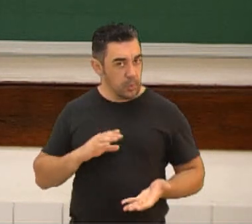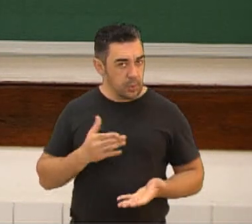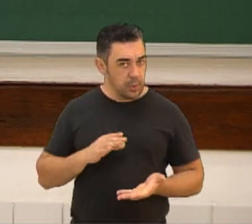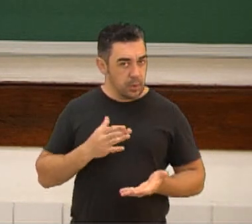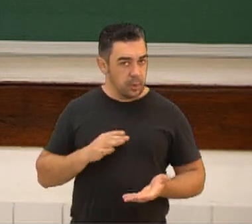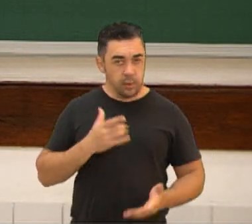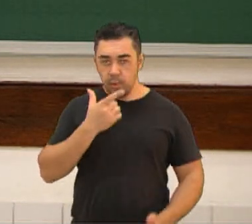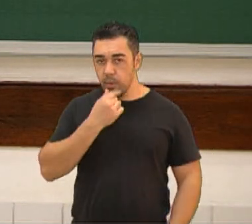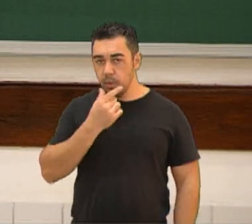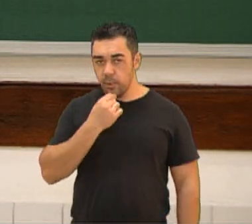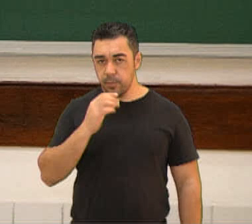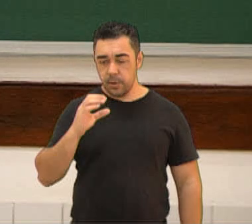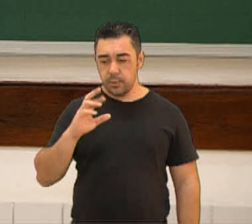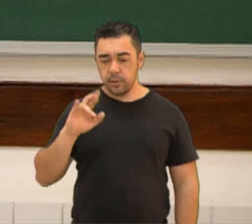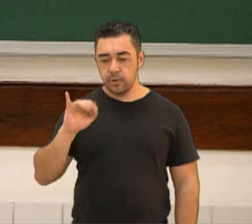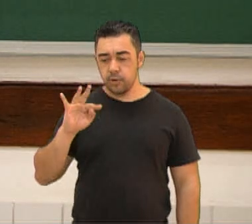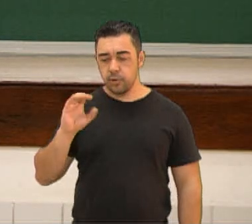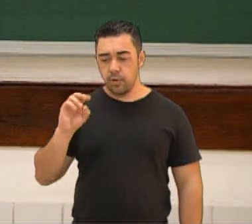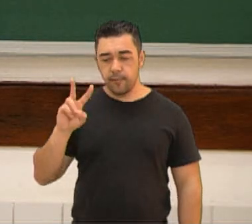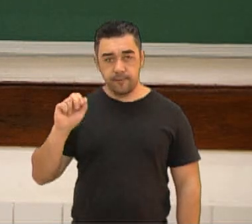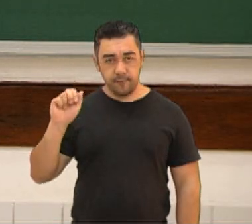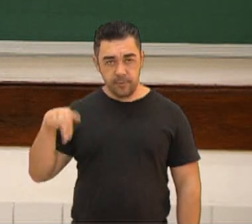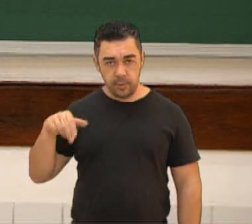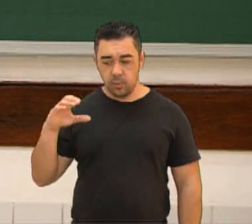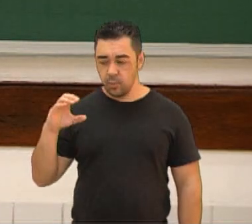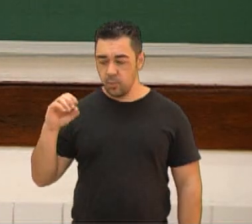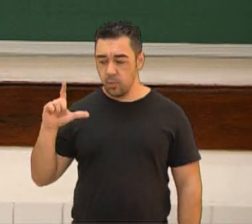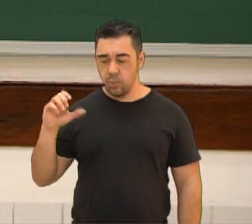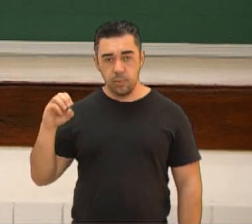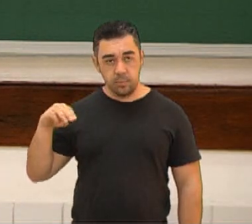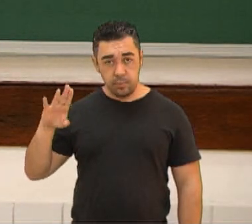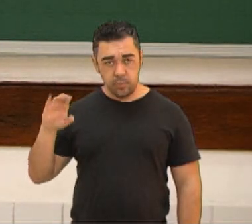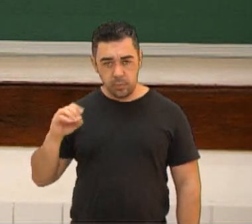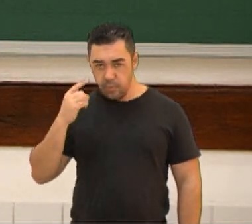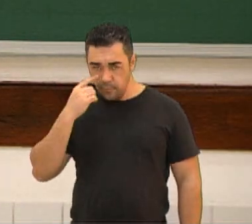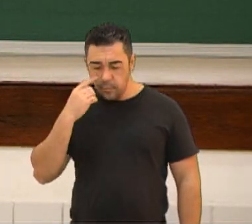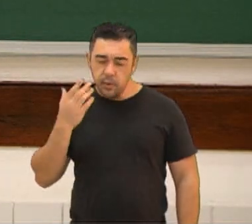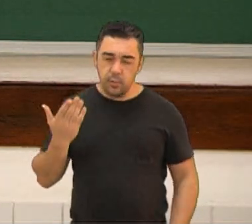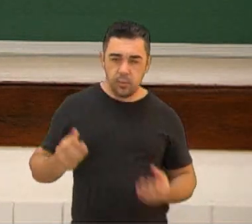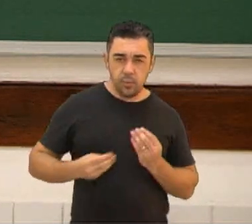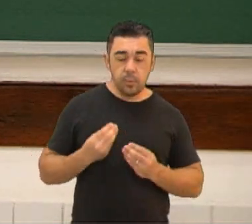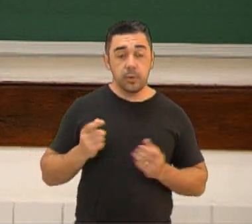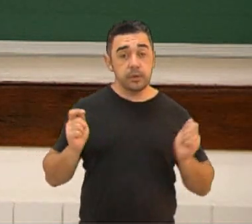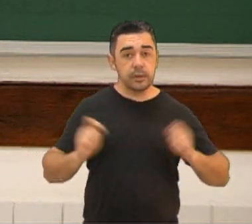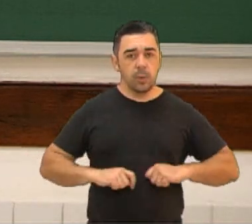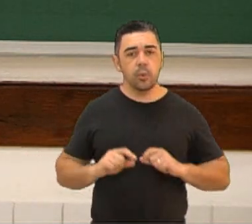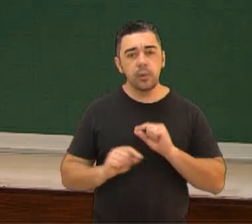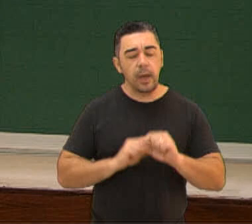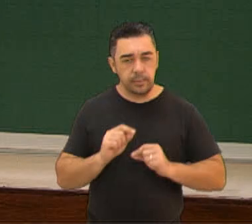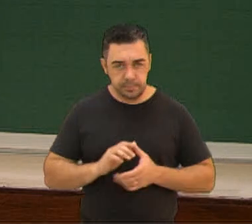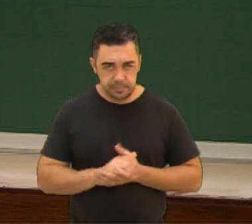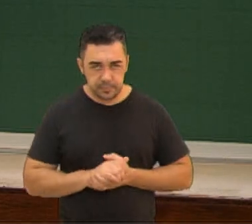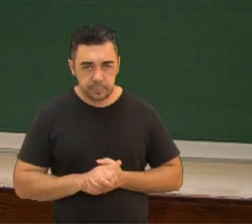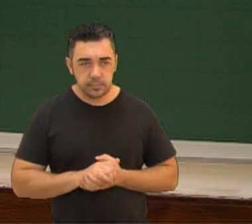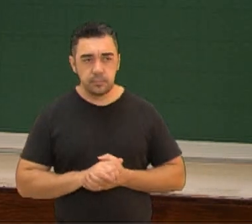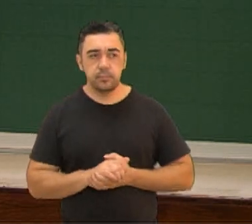do Cristóvão Colombo, eles falam, não, vamos entrar nessa e vamos ver no que vai dar. E deu.